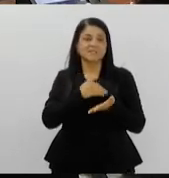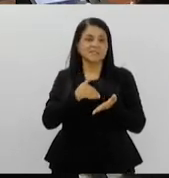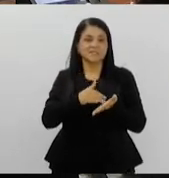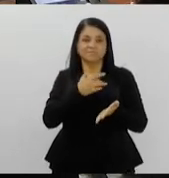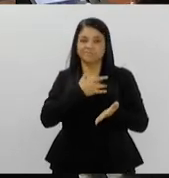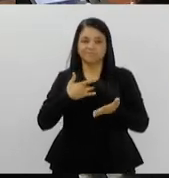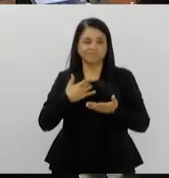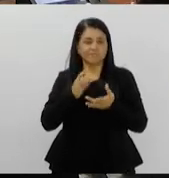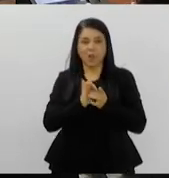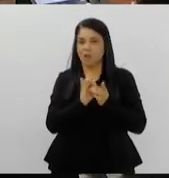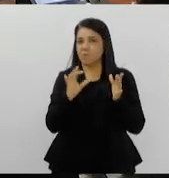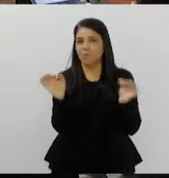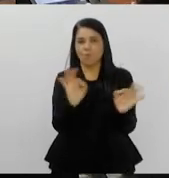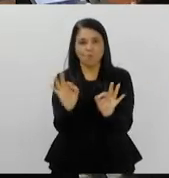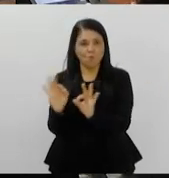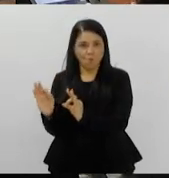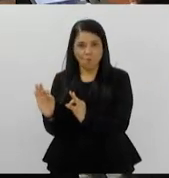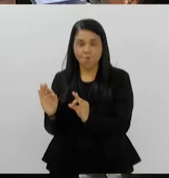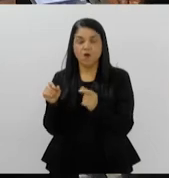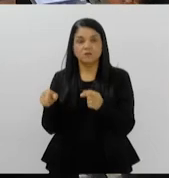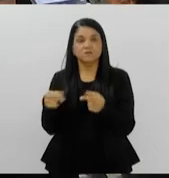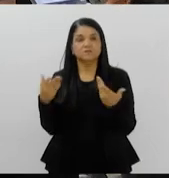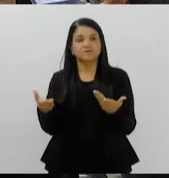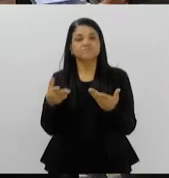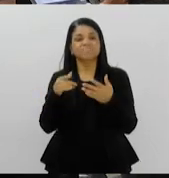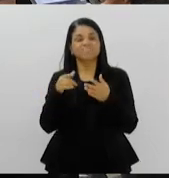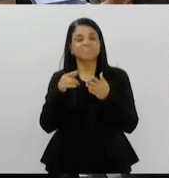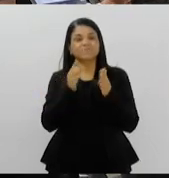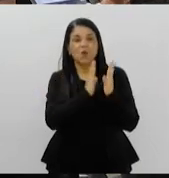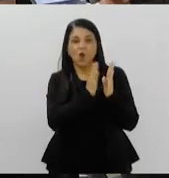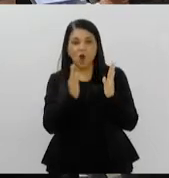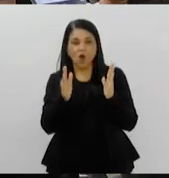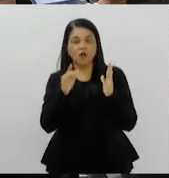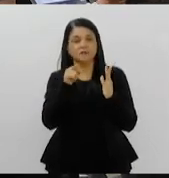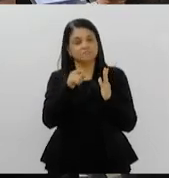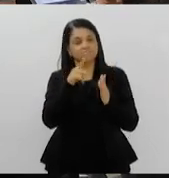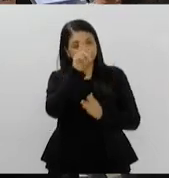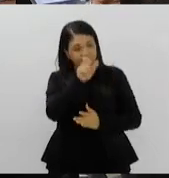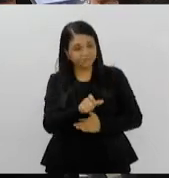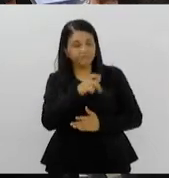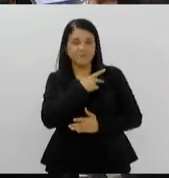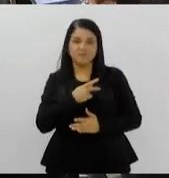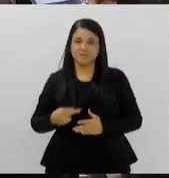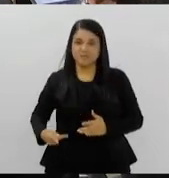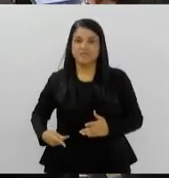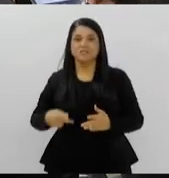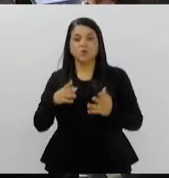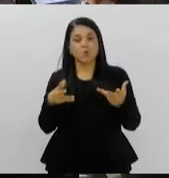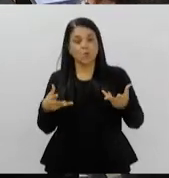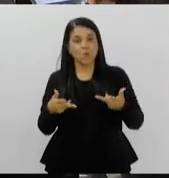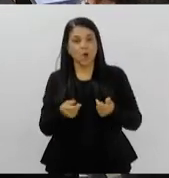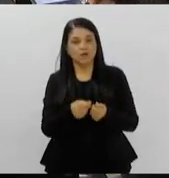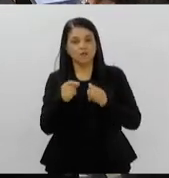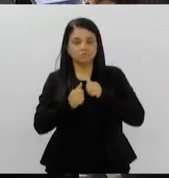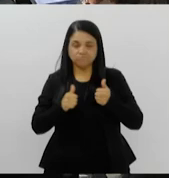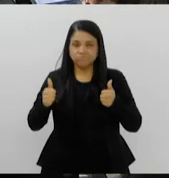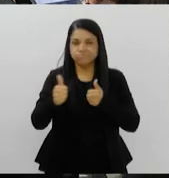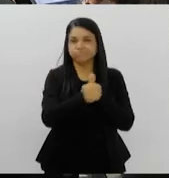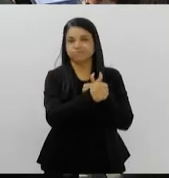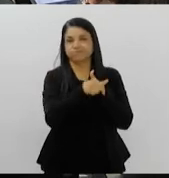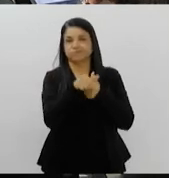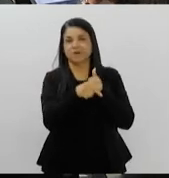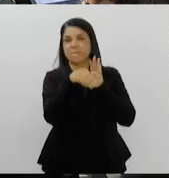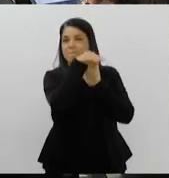Então, essa questão de ordem é dirigida a Vossa Excelência, não só na qualidade de presidente, na qualidade protagonista